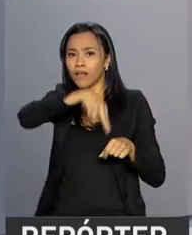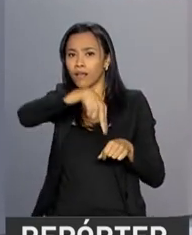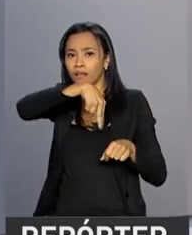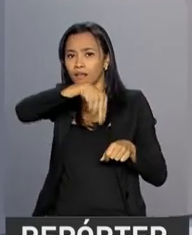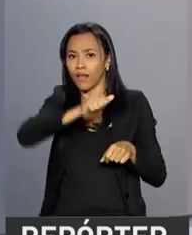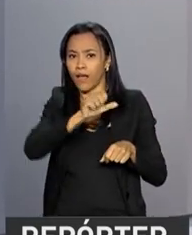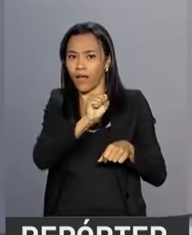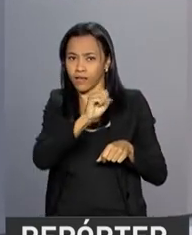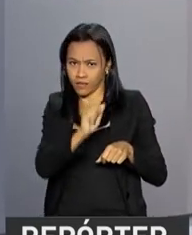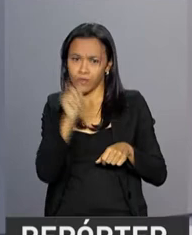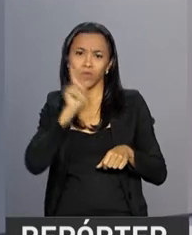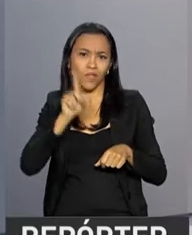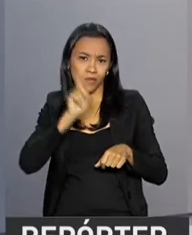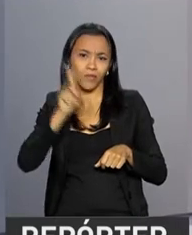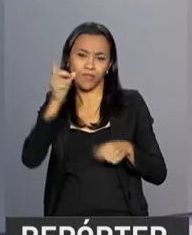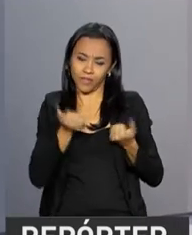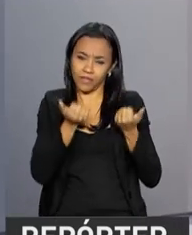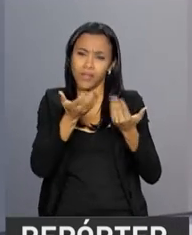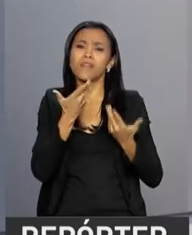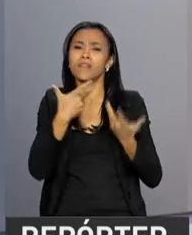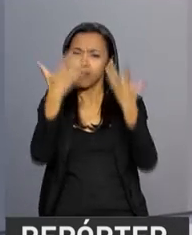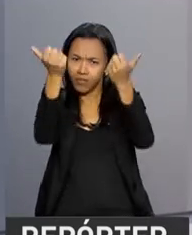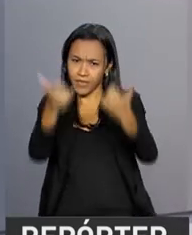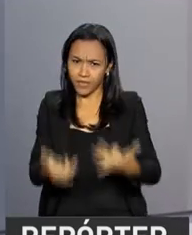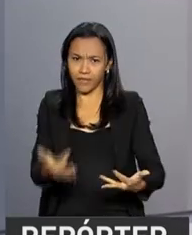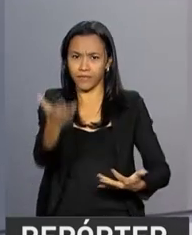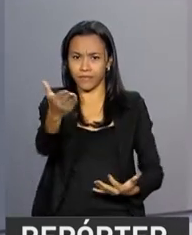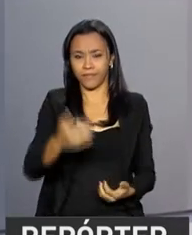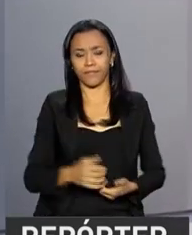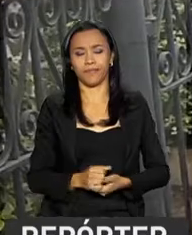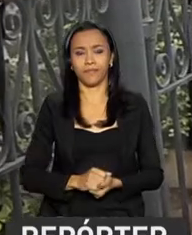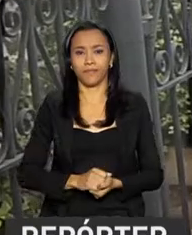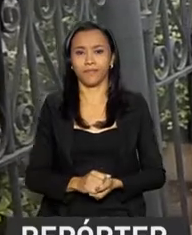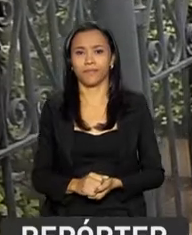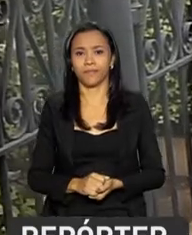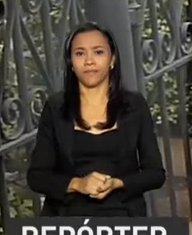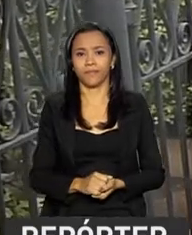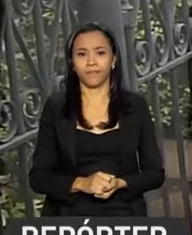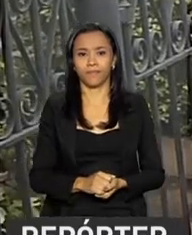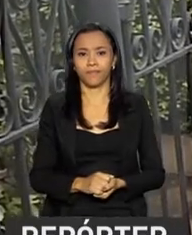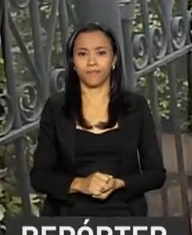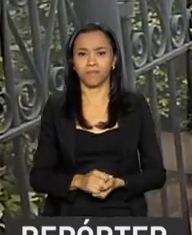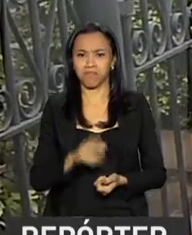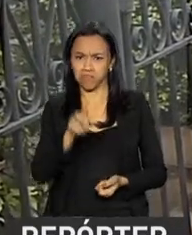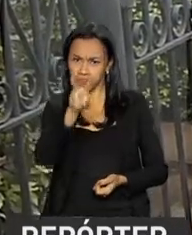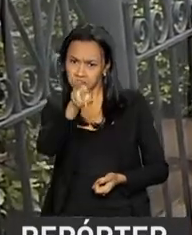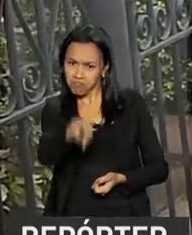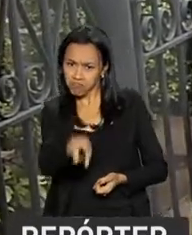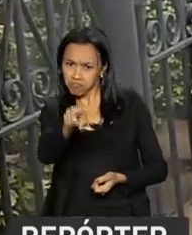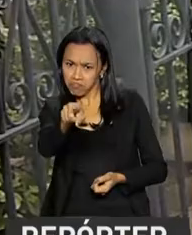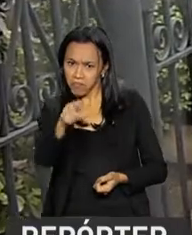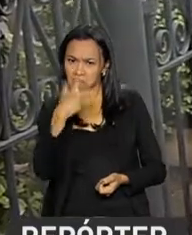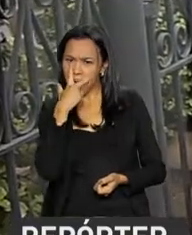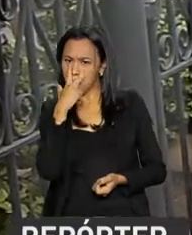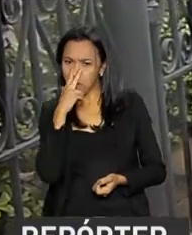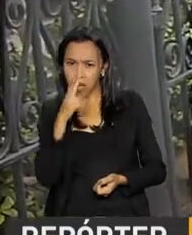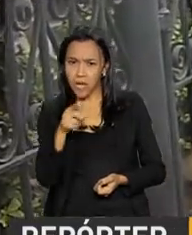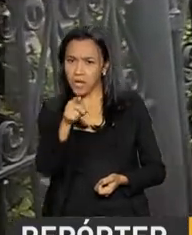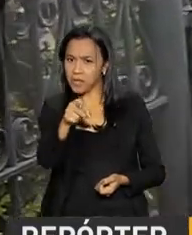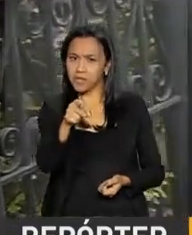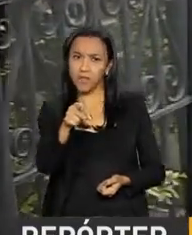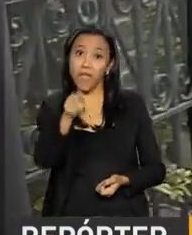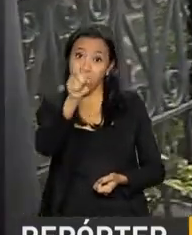quem conta pra gente a repórter natália melo nem parece mas faz menos de duas semanas